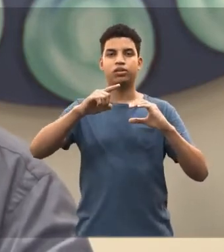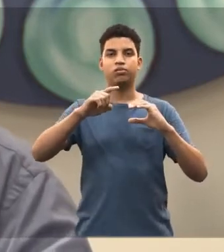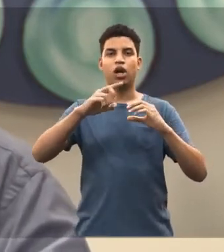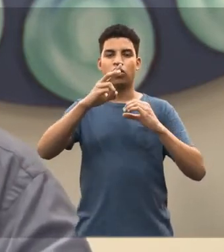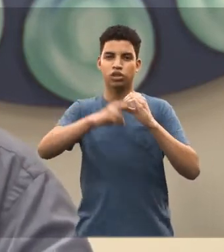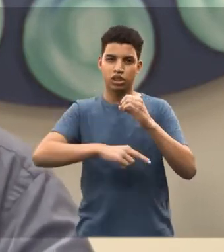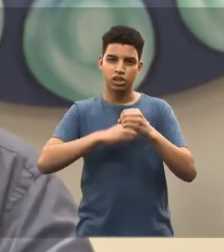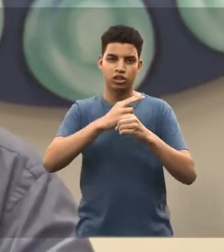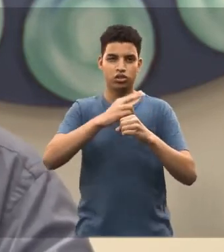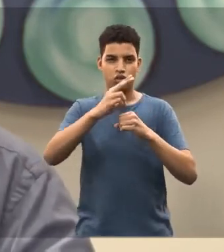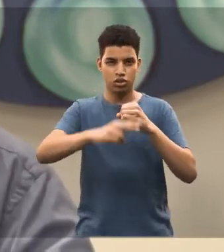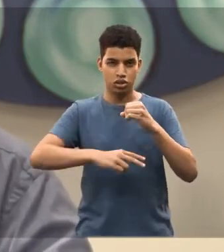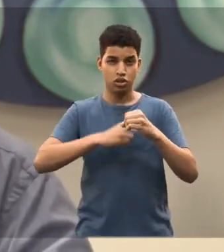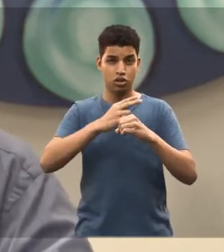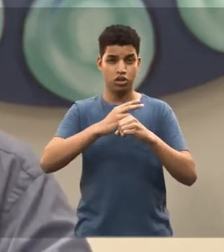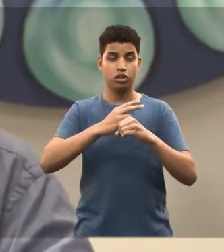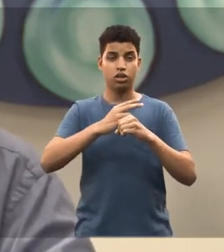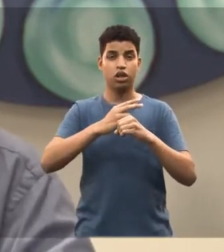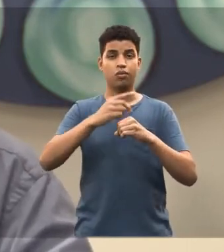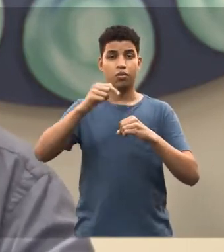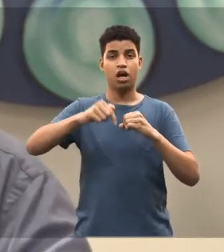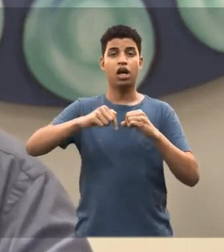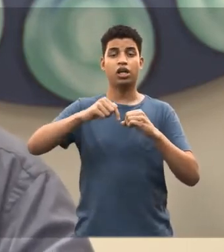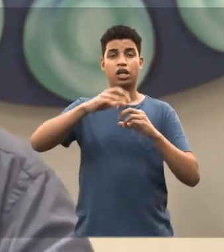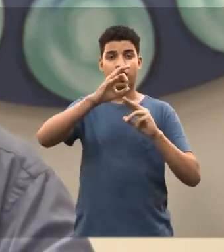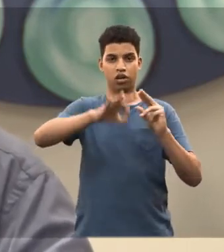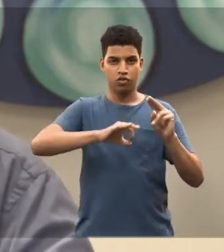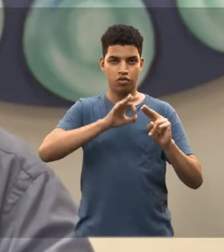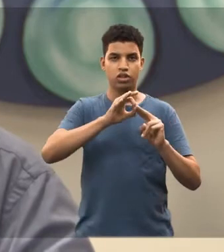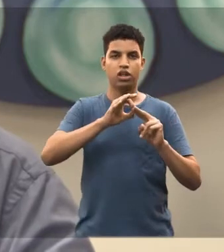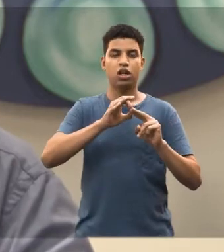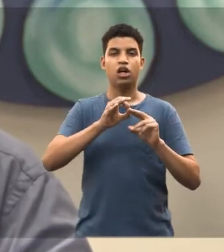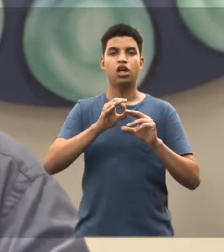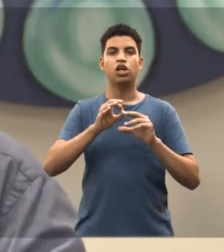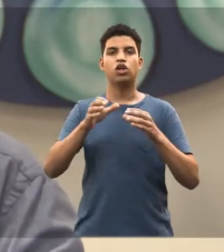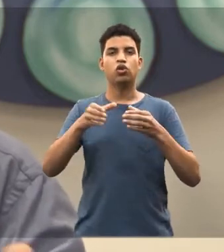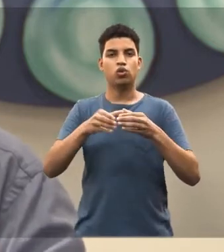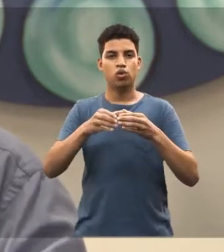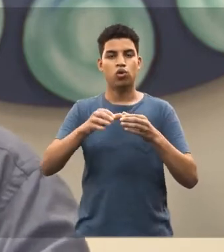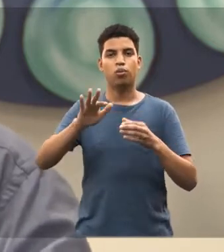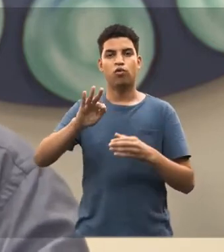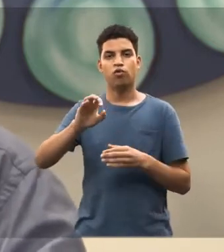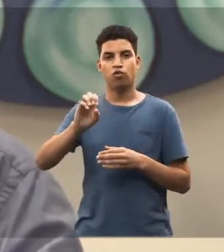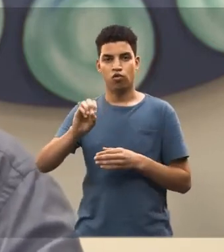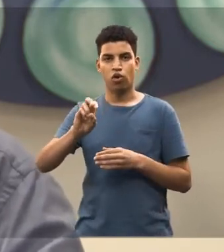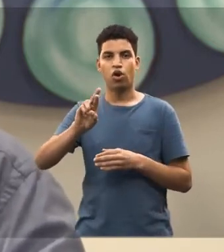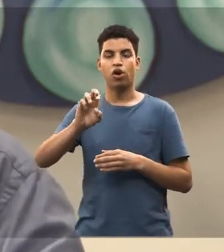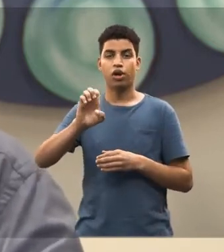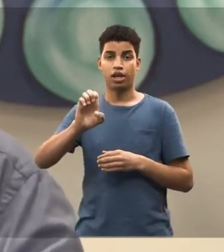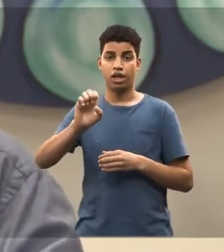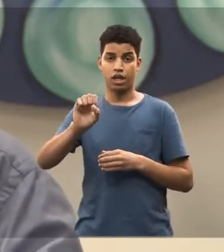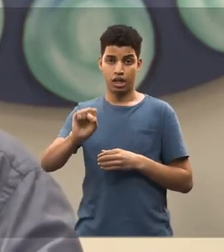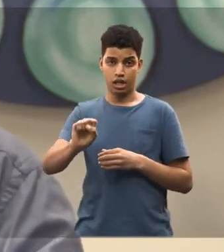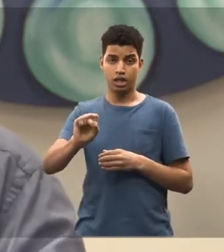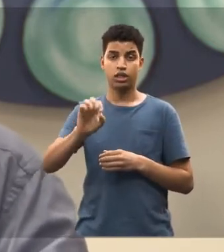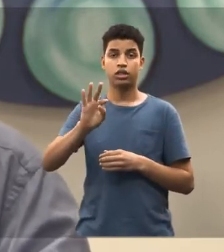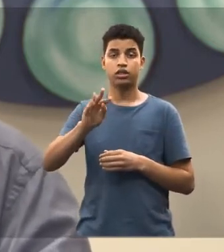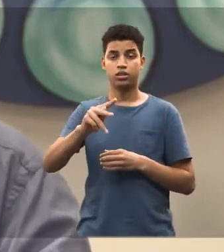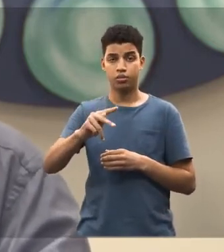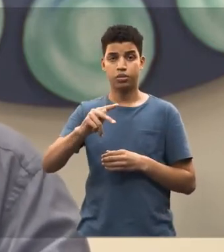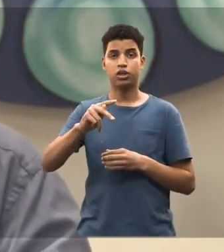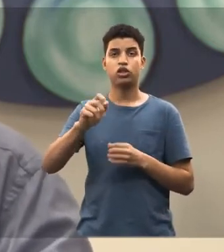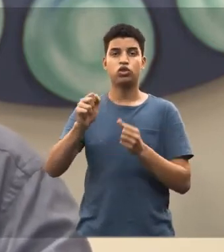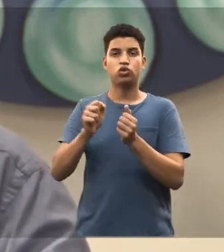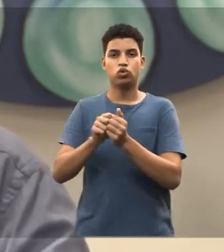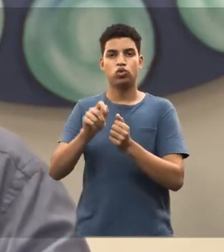especial que acontece a cada 2 anos no Brasil, aqui na Universidade Federal de São Carlos, que o Grupo Foresp coordena junto com a